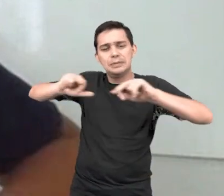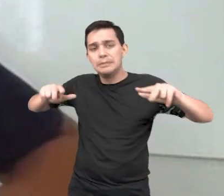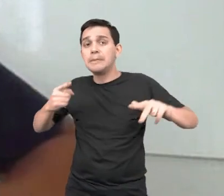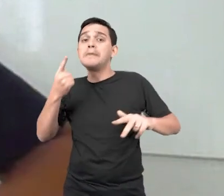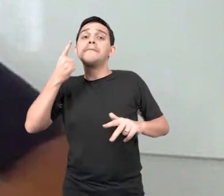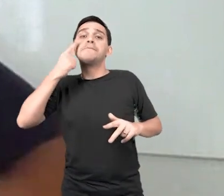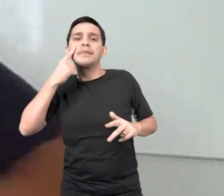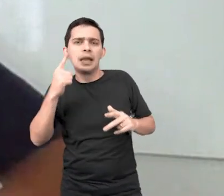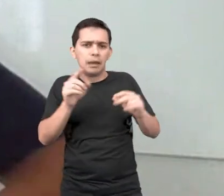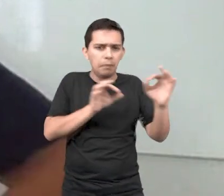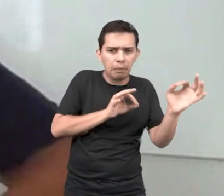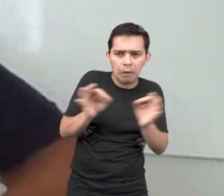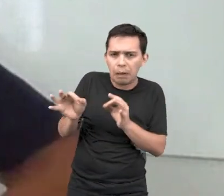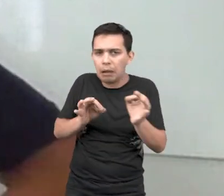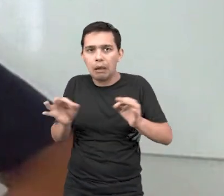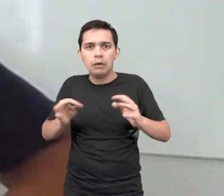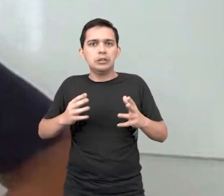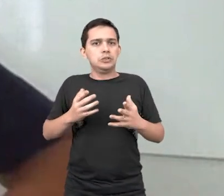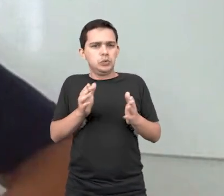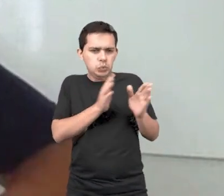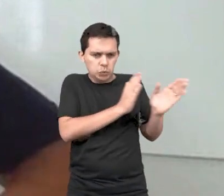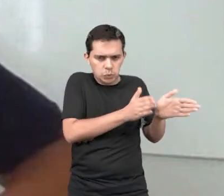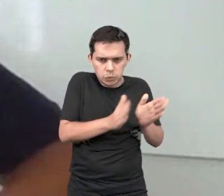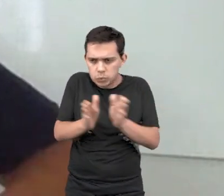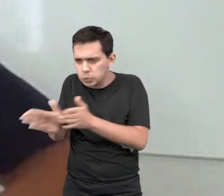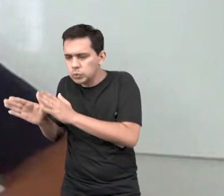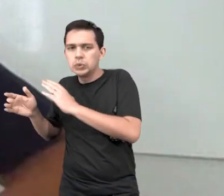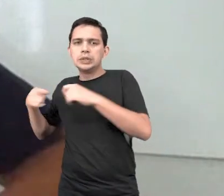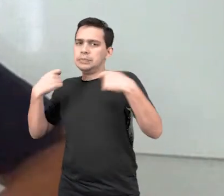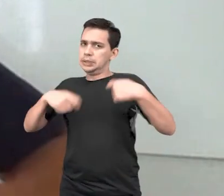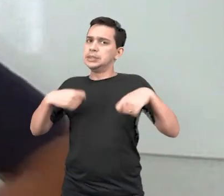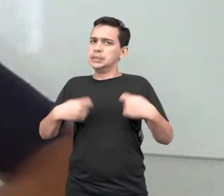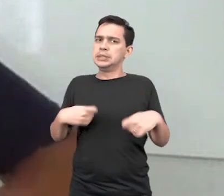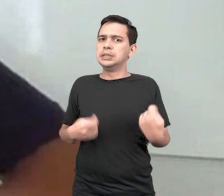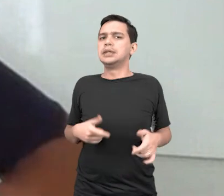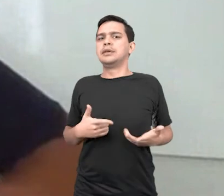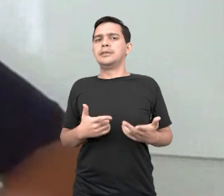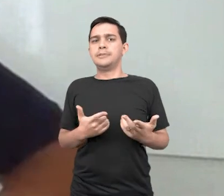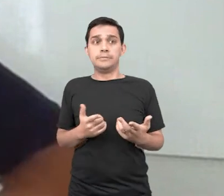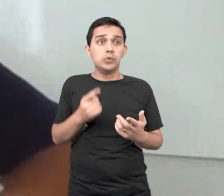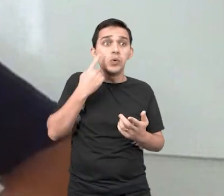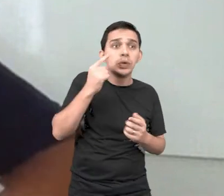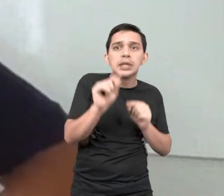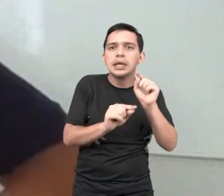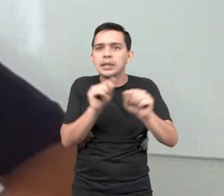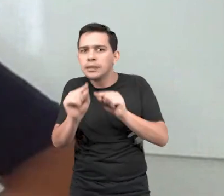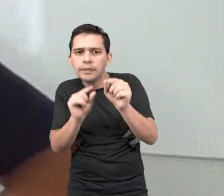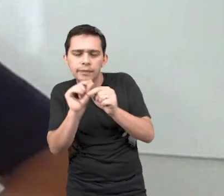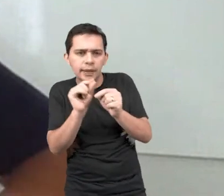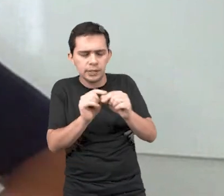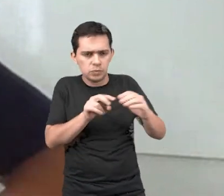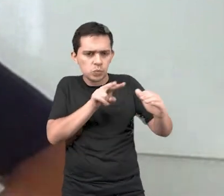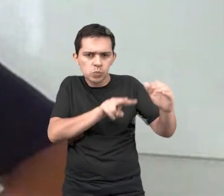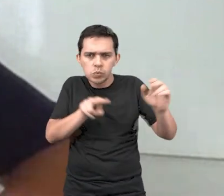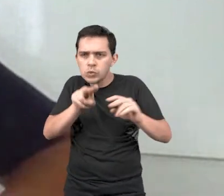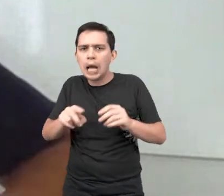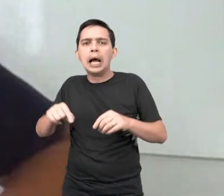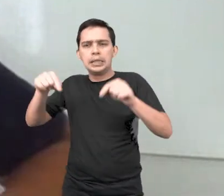dessas despesas, para que se permita controle, transparência, né? E se possa prestar contas de tudo que